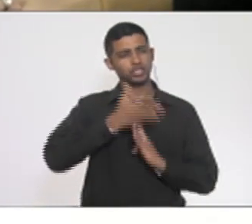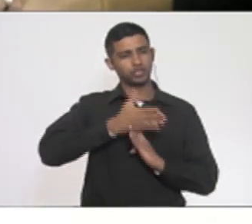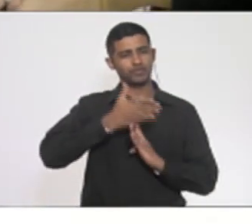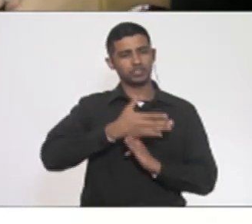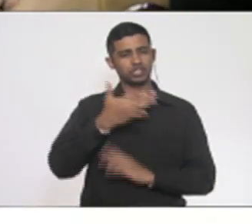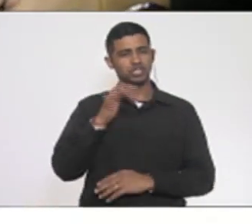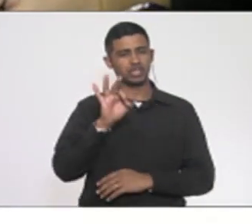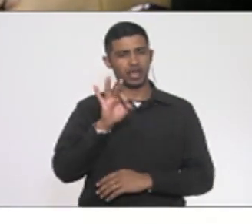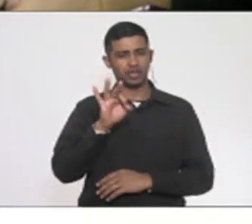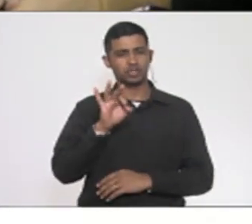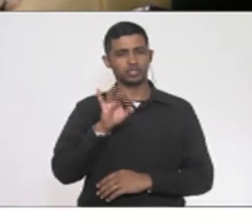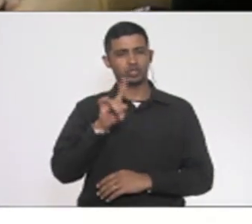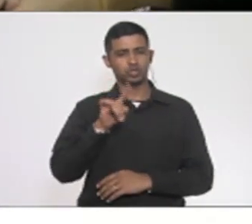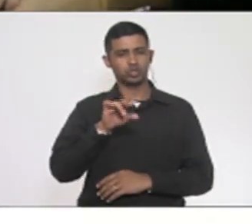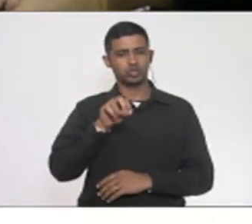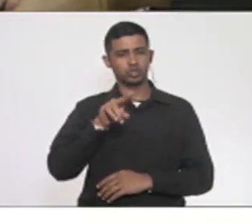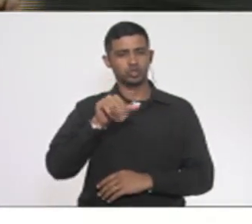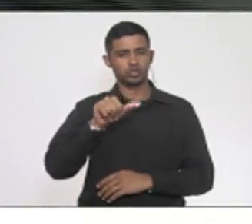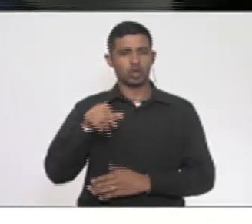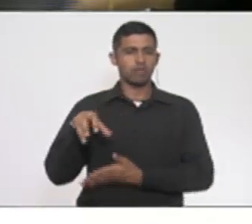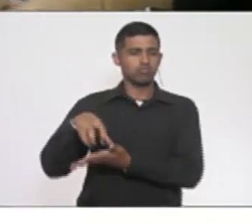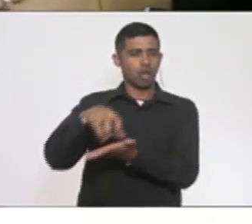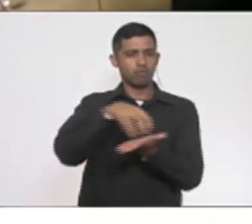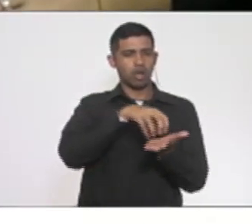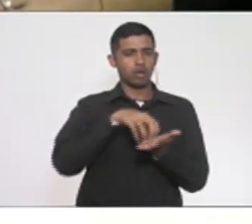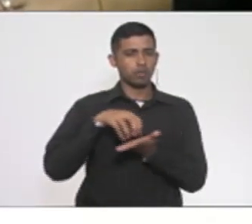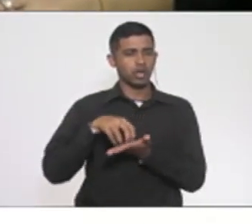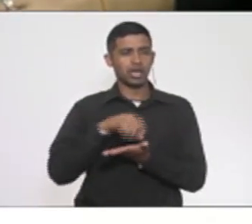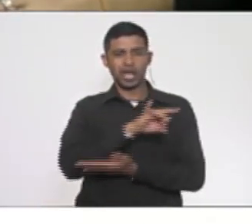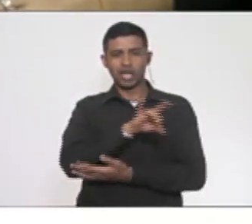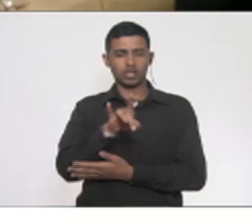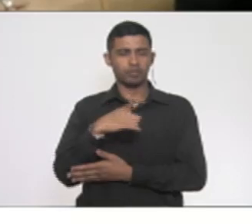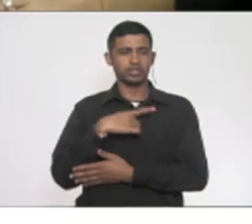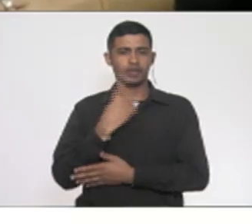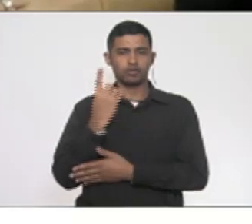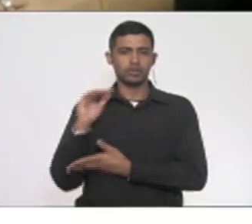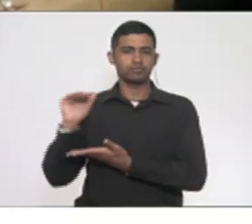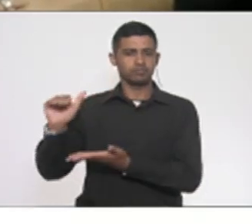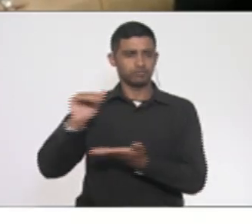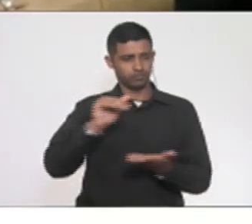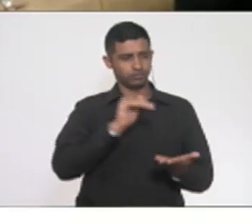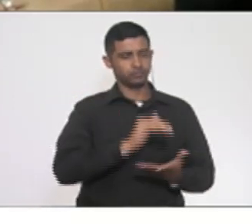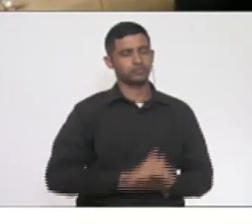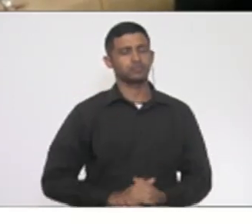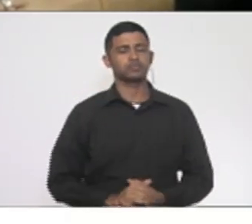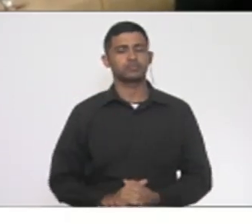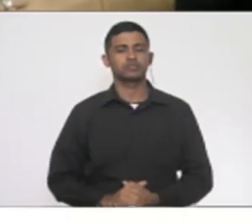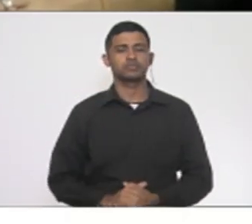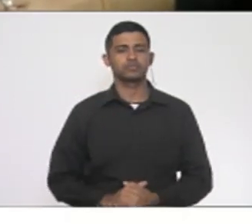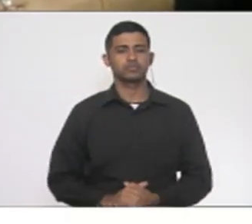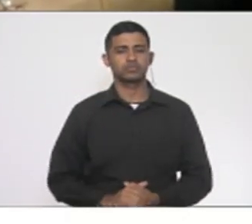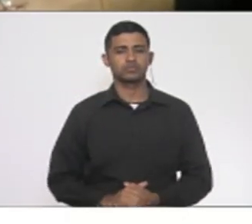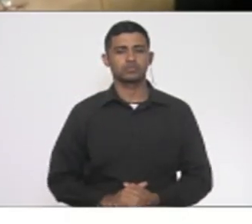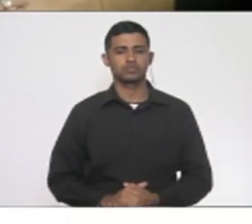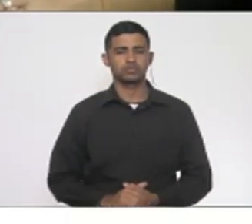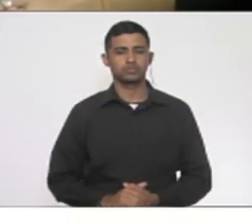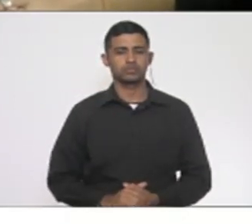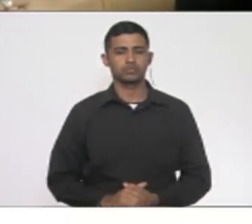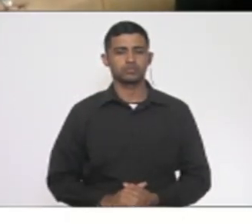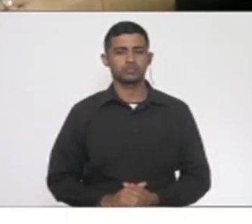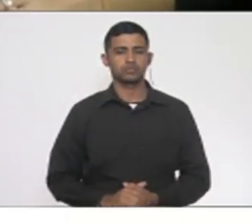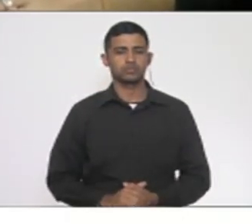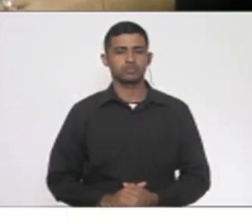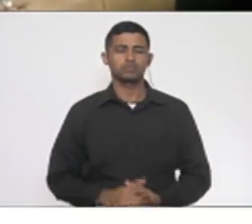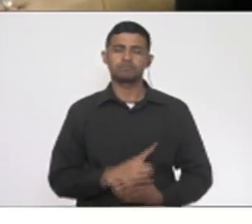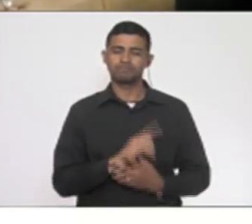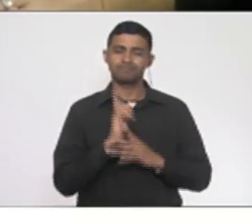basicamente cada zona de saída corresponde a uma distribuidora. Isso foi uma coisa que as distribuidoras ficaram bem contentes, porque elas têm